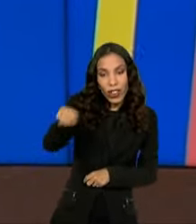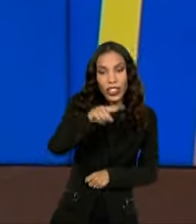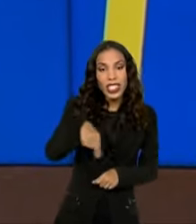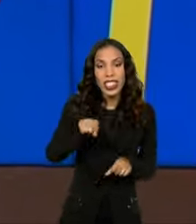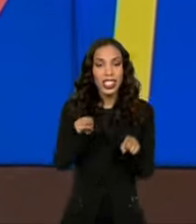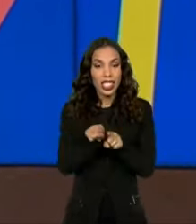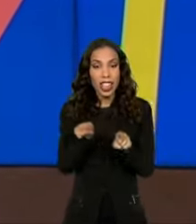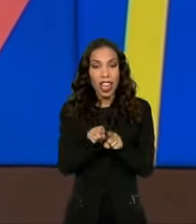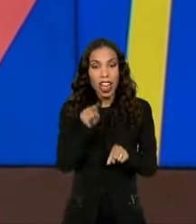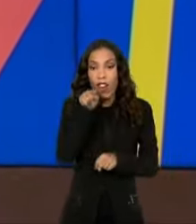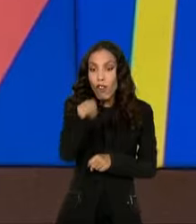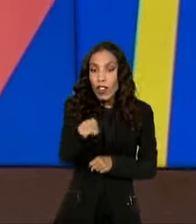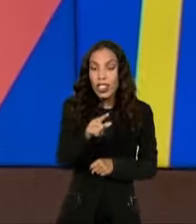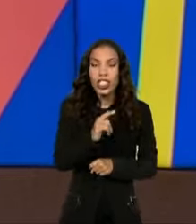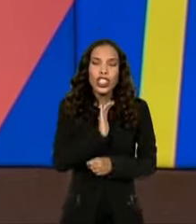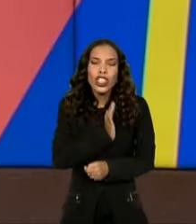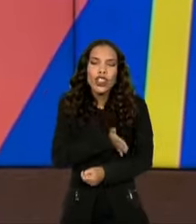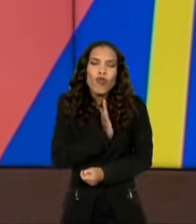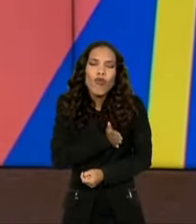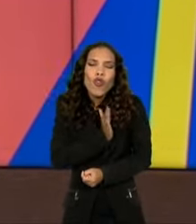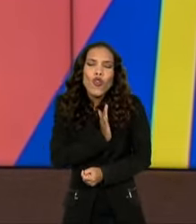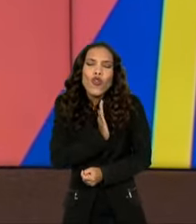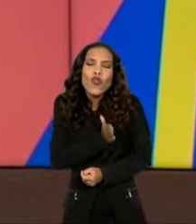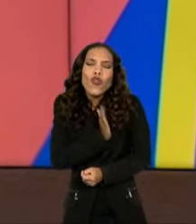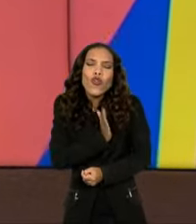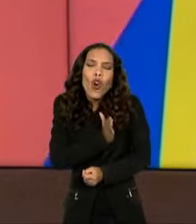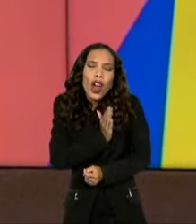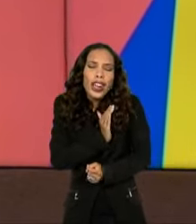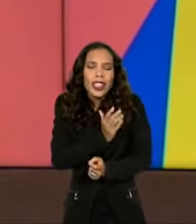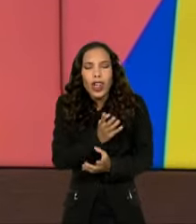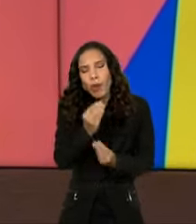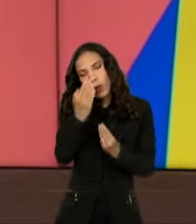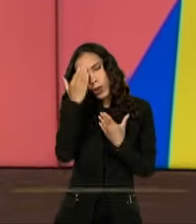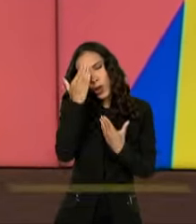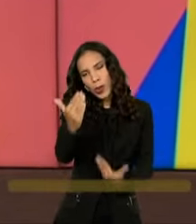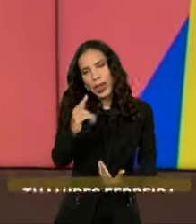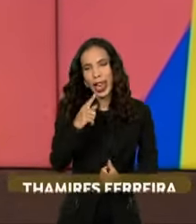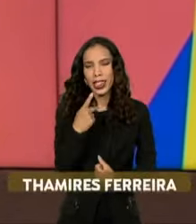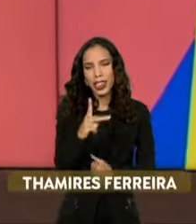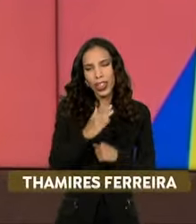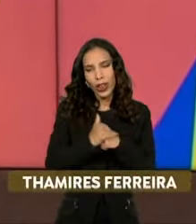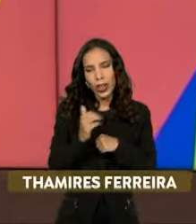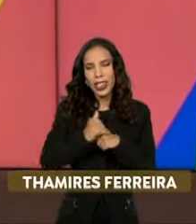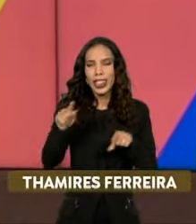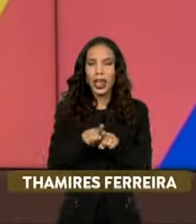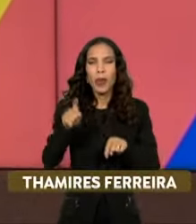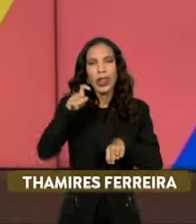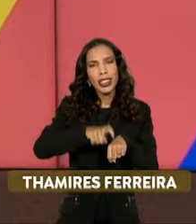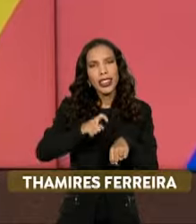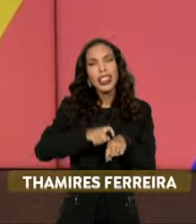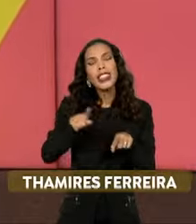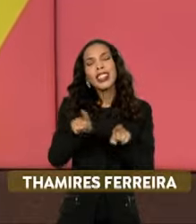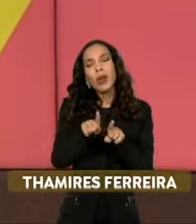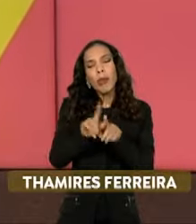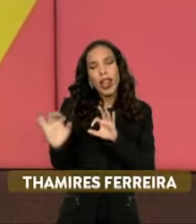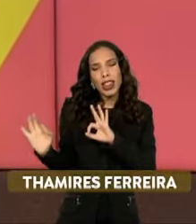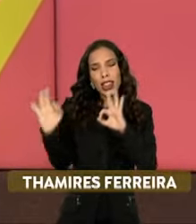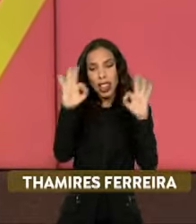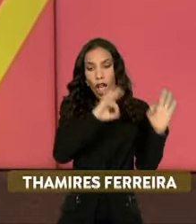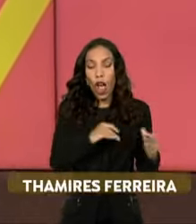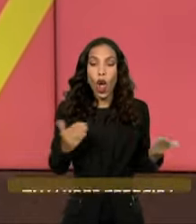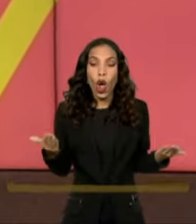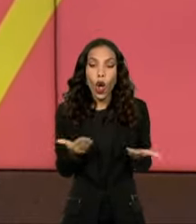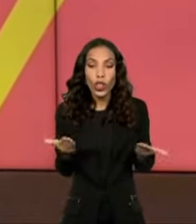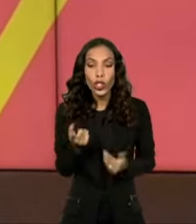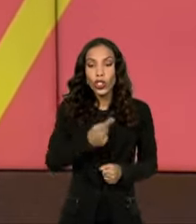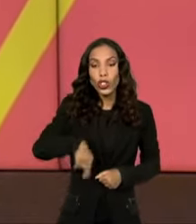aqui, ó, você mora aqui no meu coraçãozinho, por favor. Obrigada sempre pelo seu carinho, pelo seu tempo e pela sua audiência. E hoje